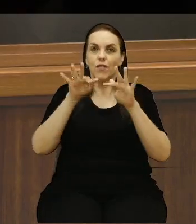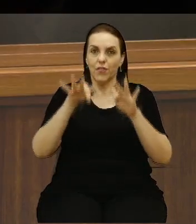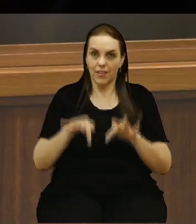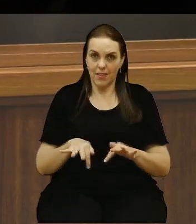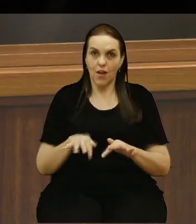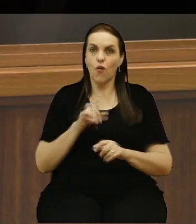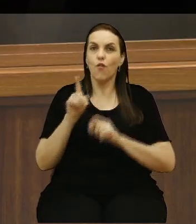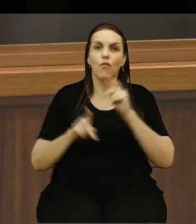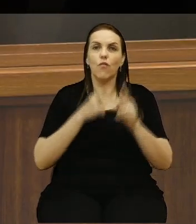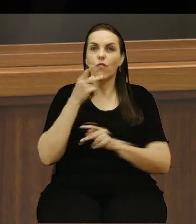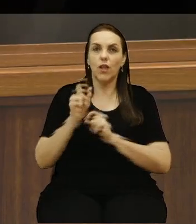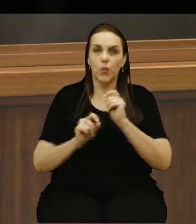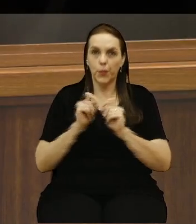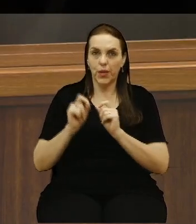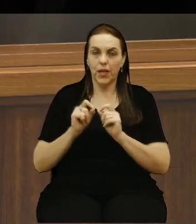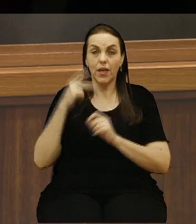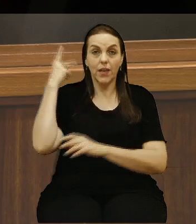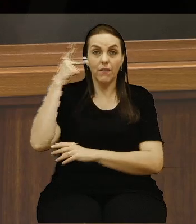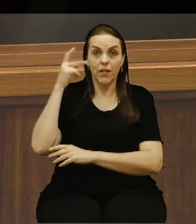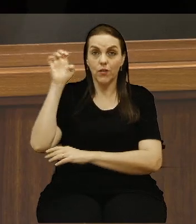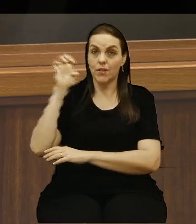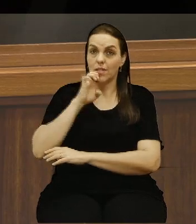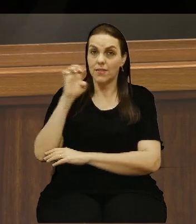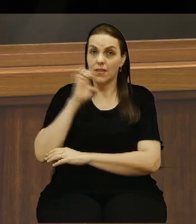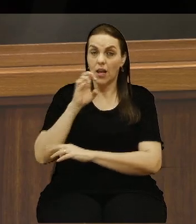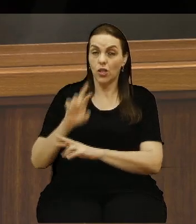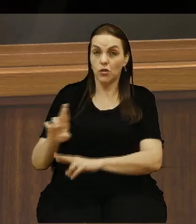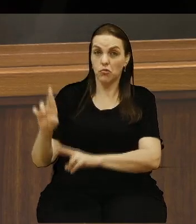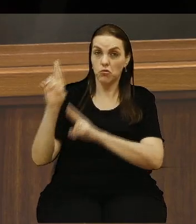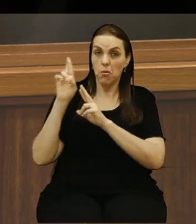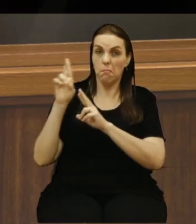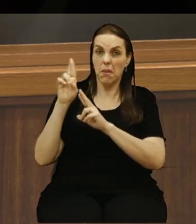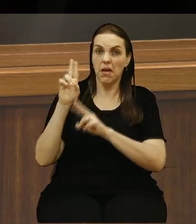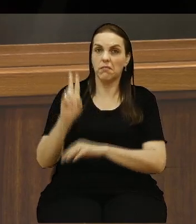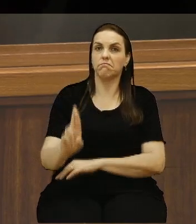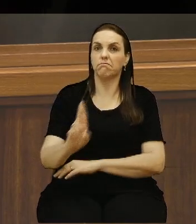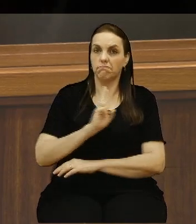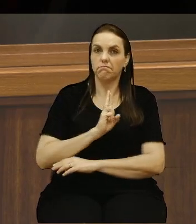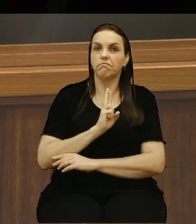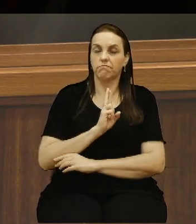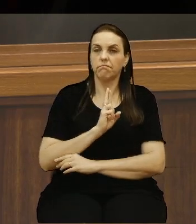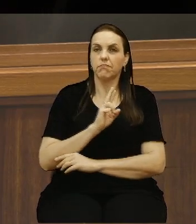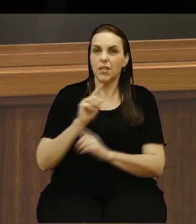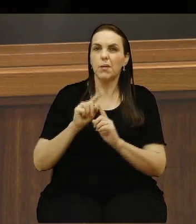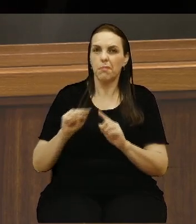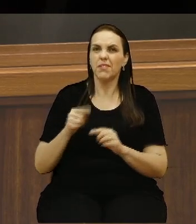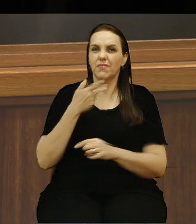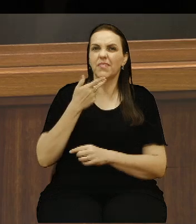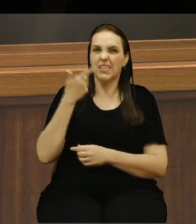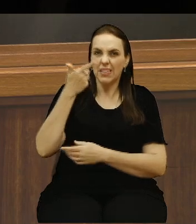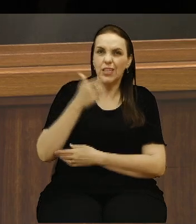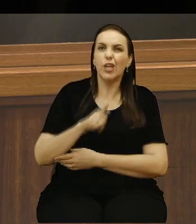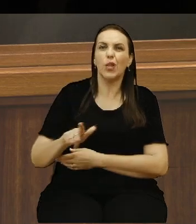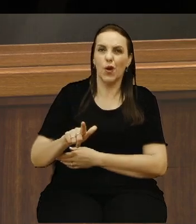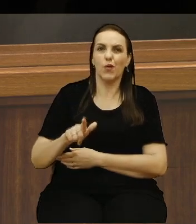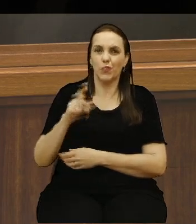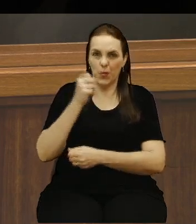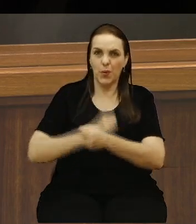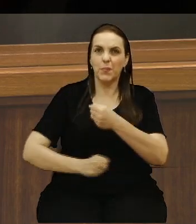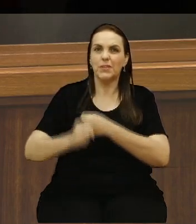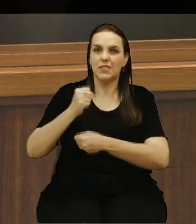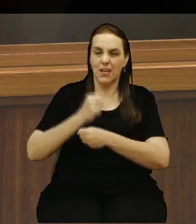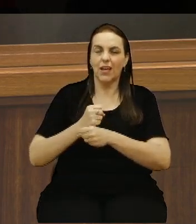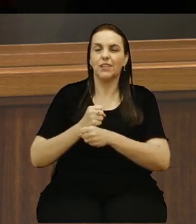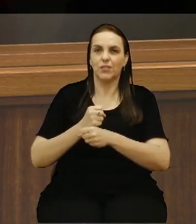dizer, vereadora Estela, tomara que eles respondam, mas eles vão repetir aquilo que repetiram o ano passado,